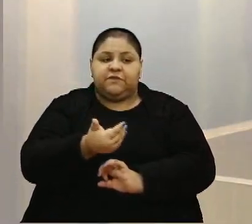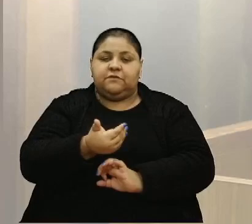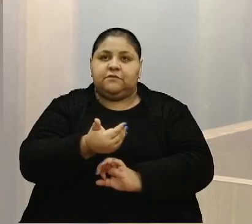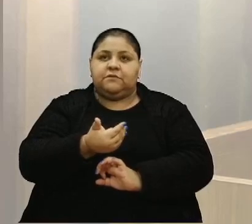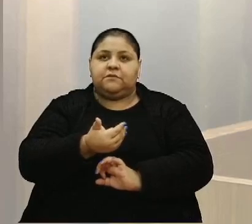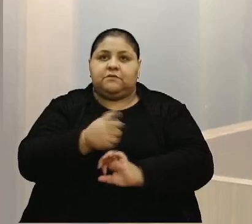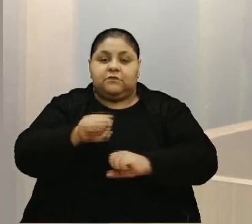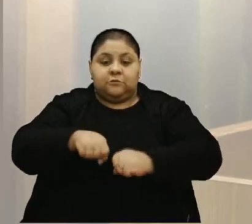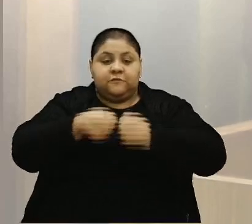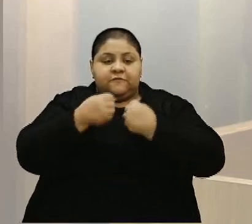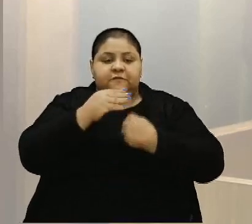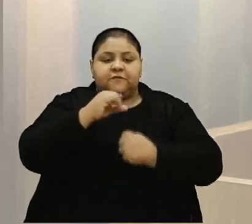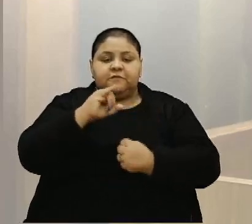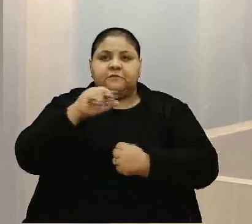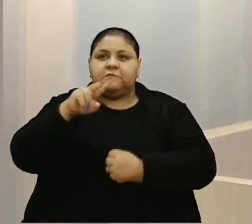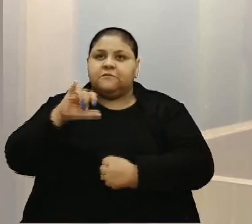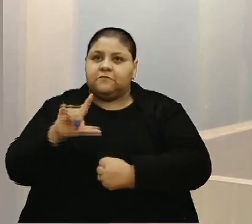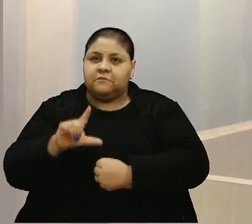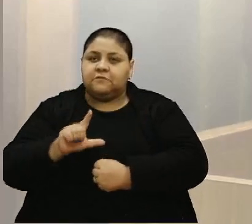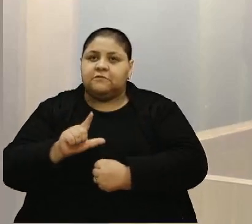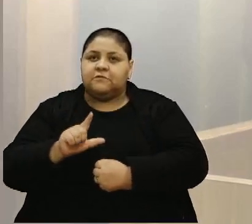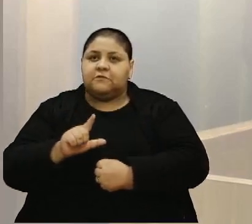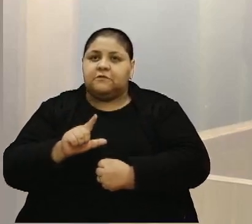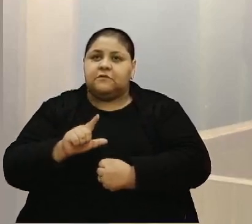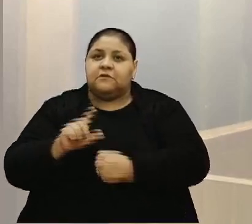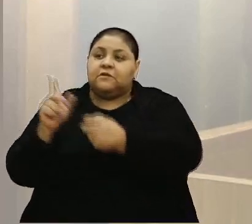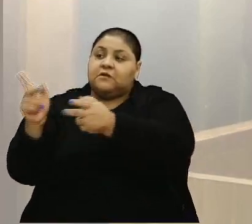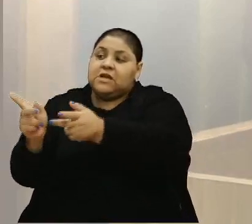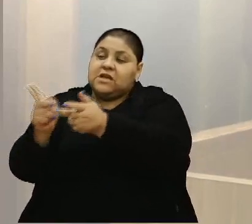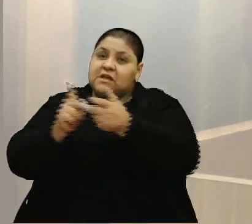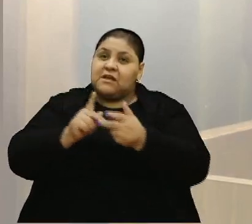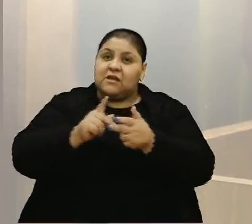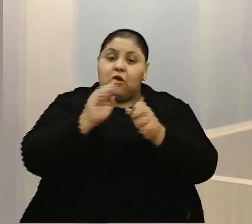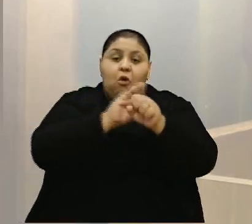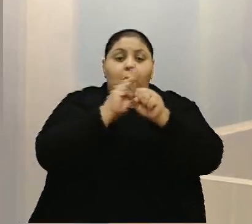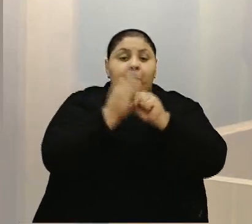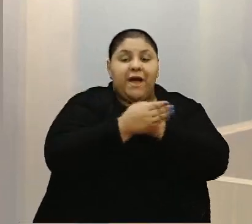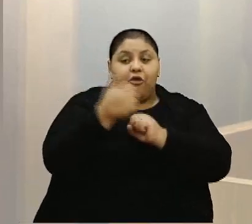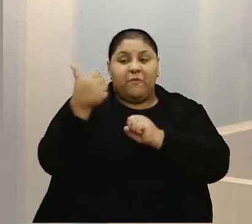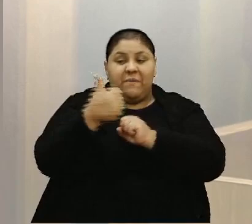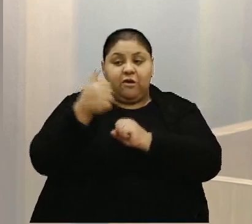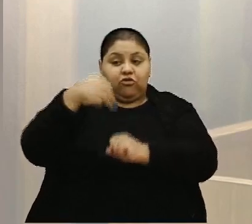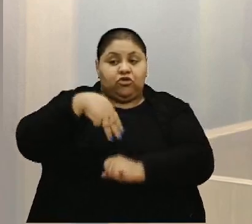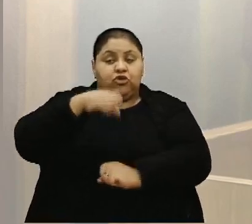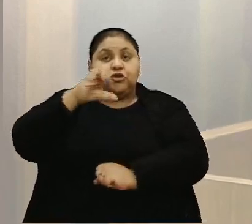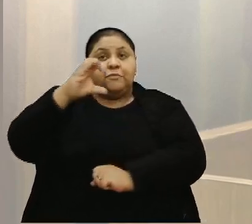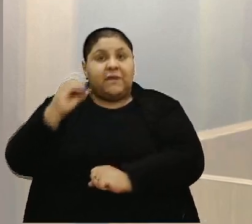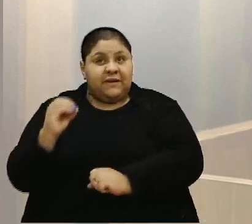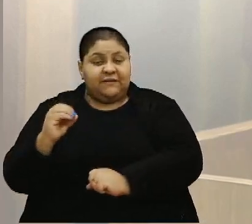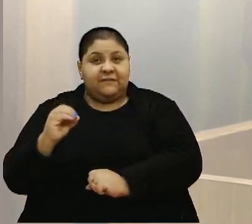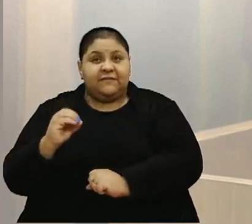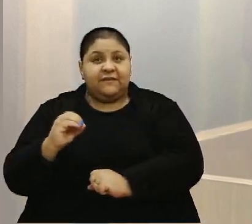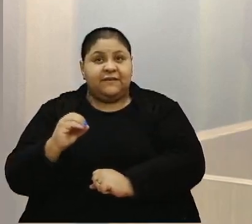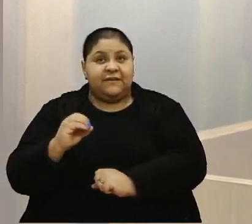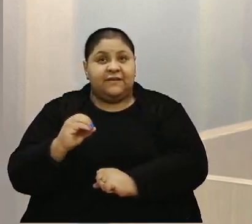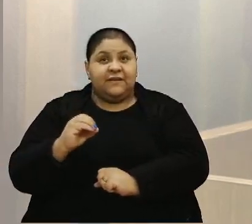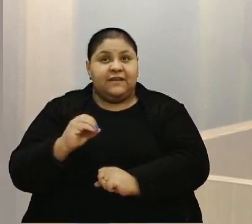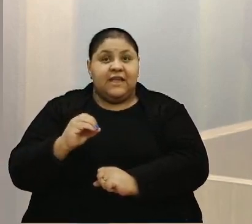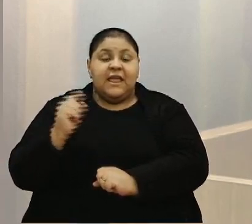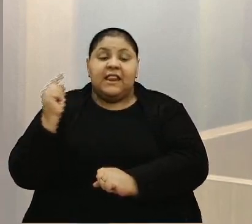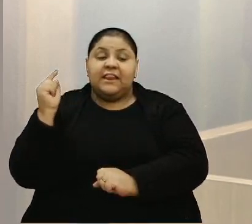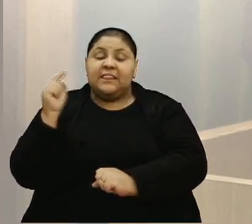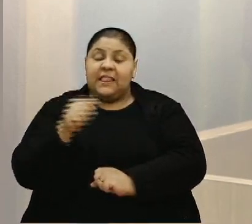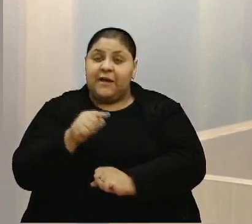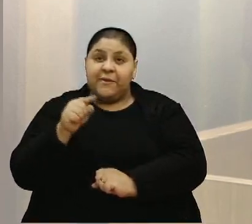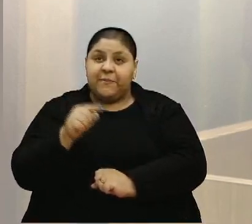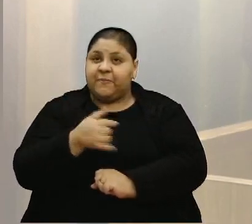à Defesa Civil, que vá até o 1º de maio, o bairro 1º de Maio. E lá,